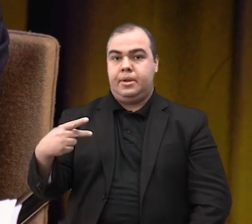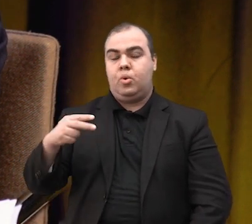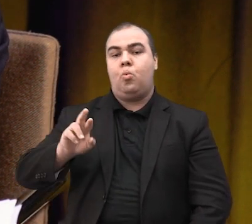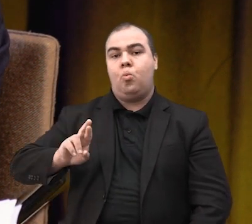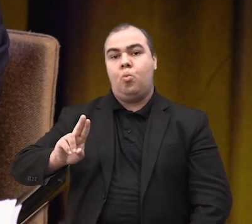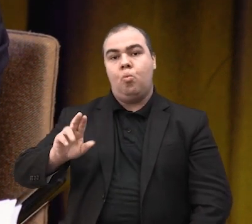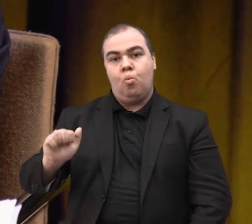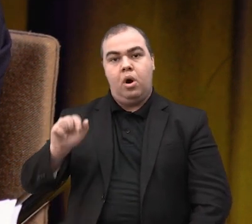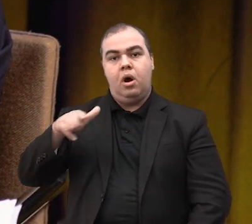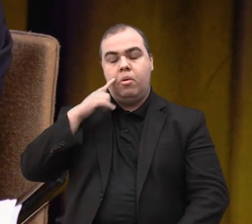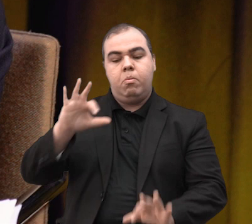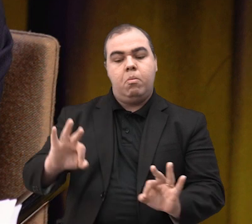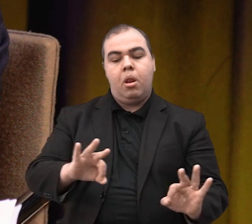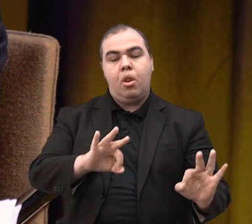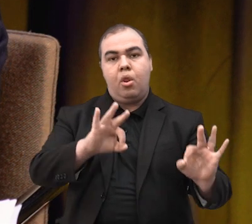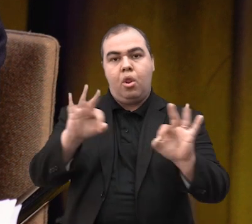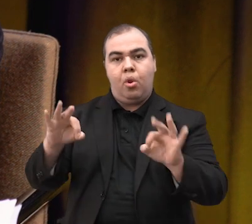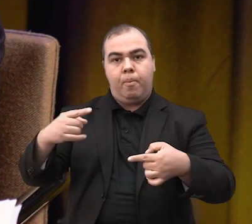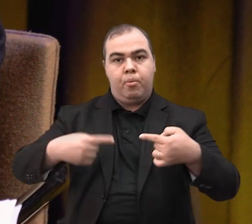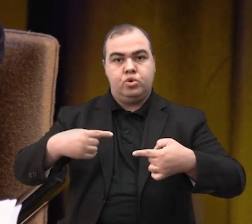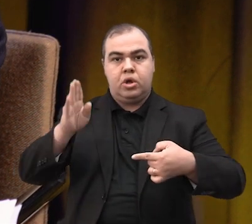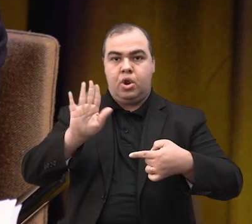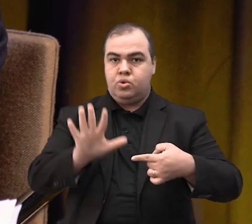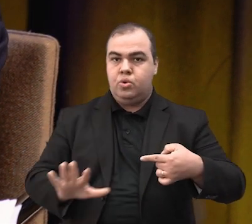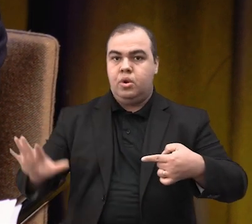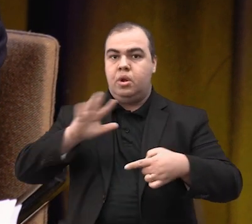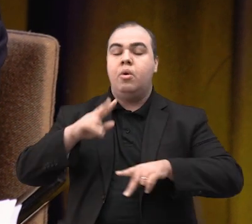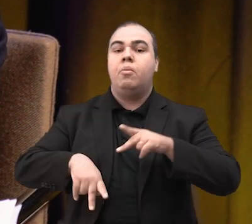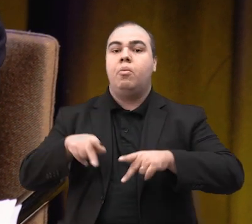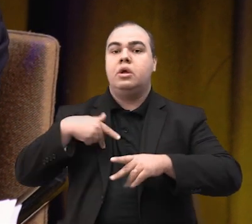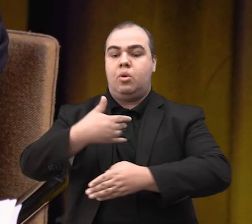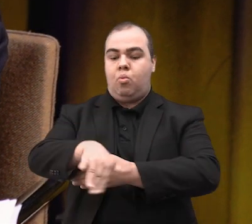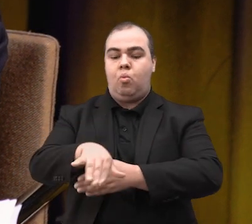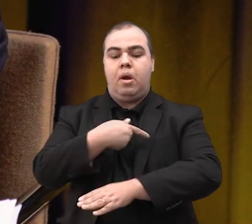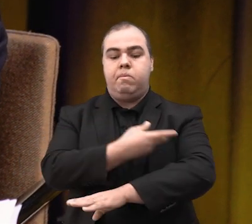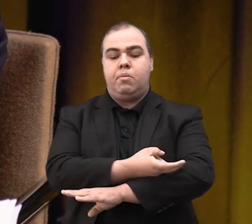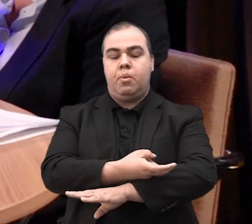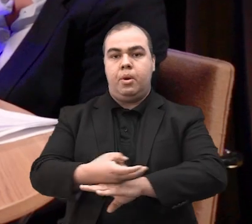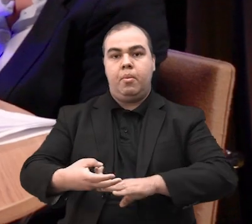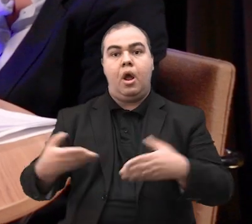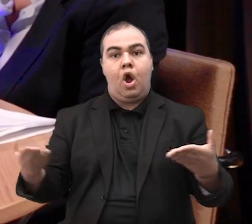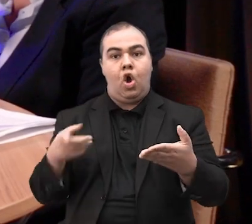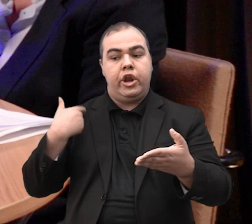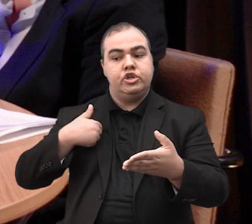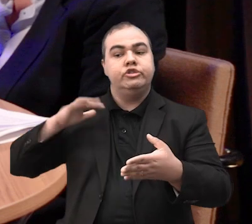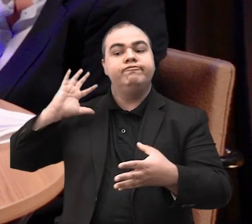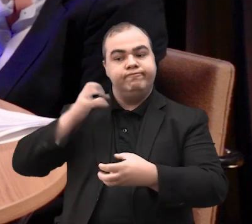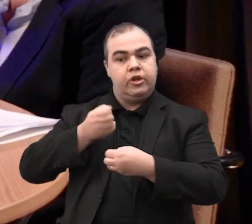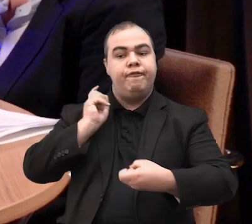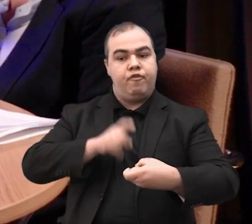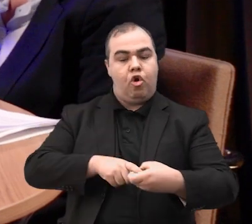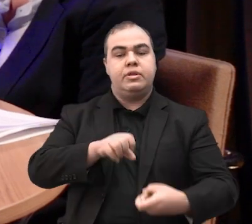intersetorial de acompanhamento e monitoramento da política nacional para a população e situação de rua e agora a gente retoma